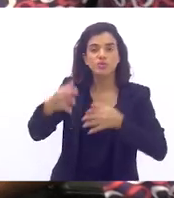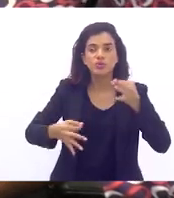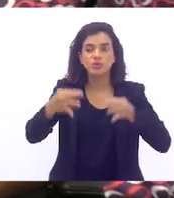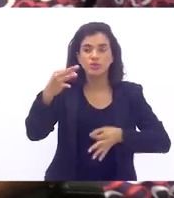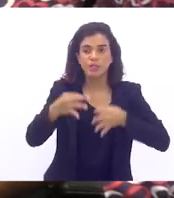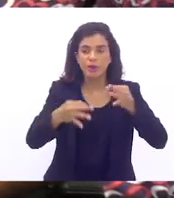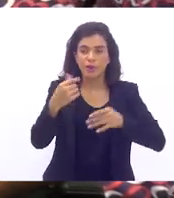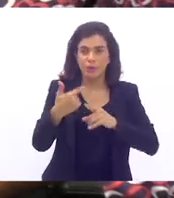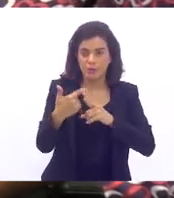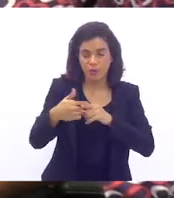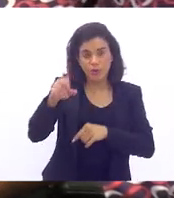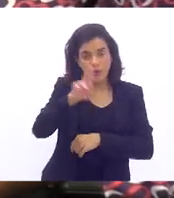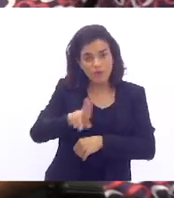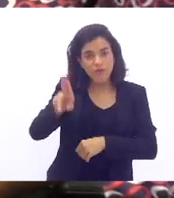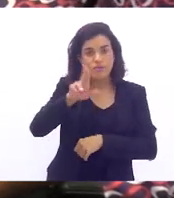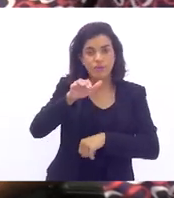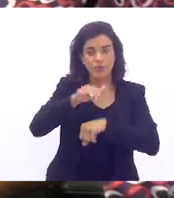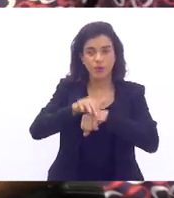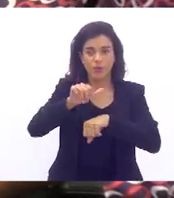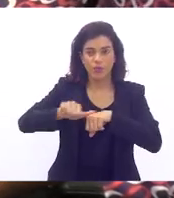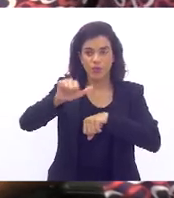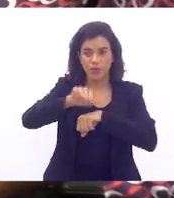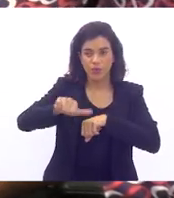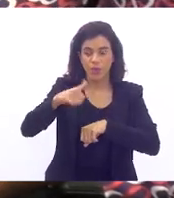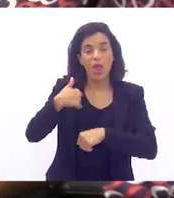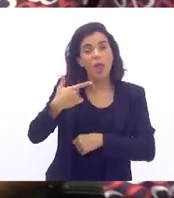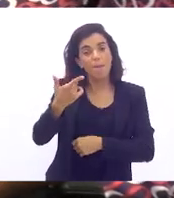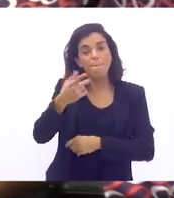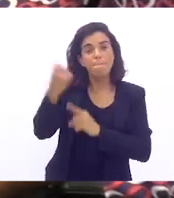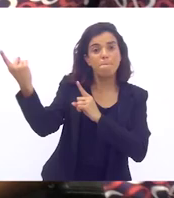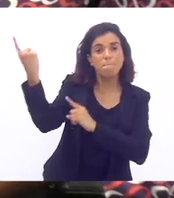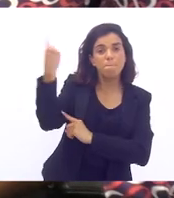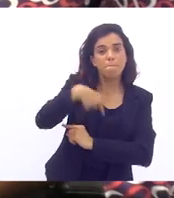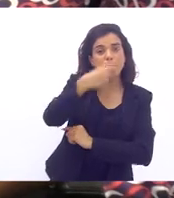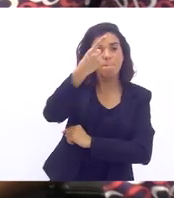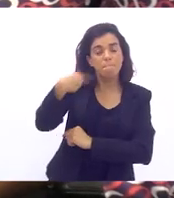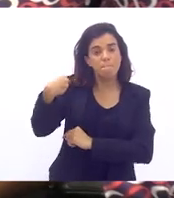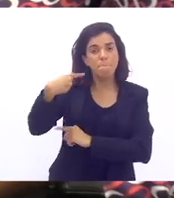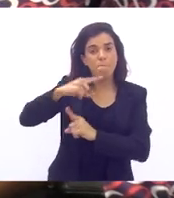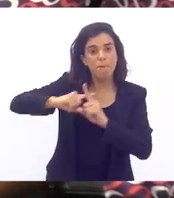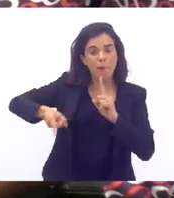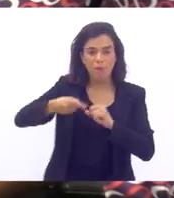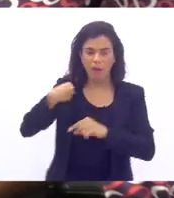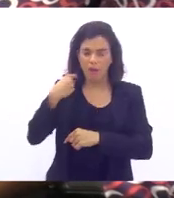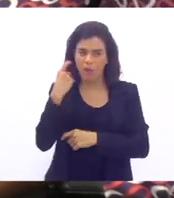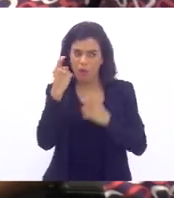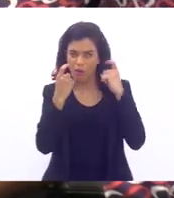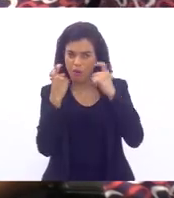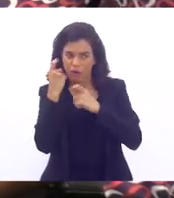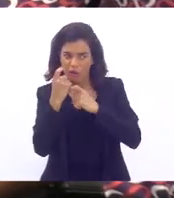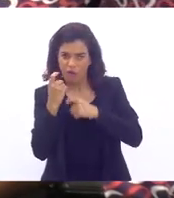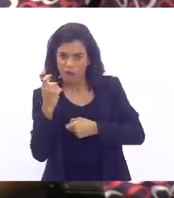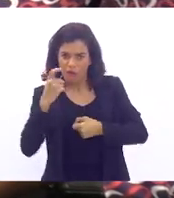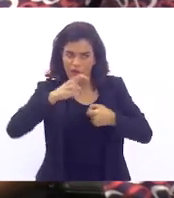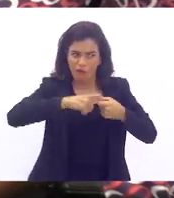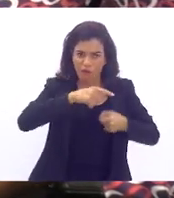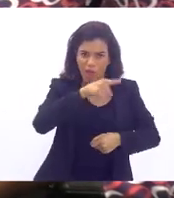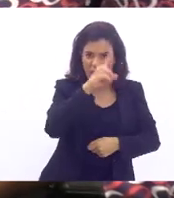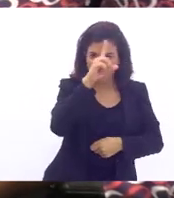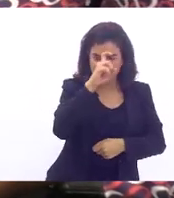eu estava usando esse curativo eu cheguei a ser proibido e isso me fez ter um receio de voltar lá naquele